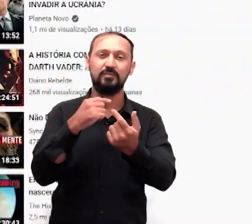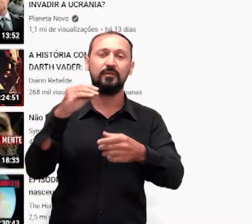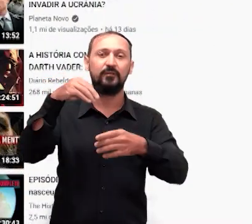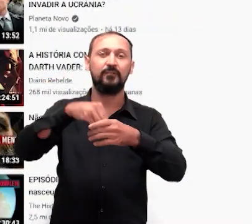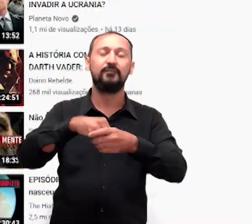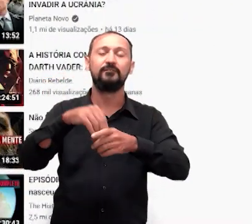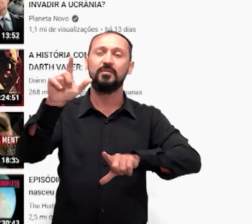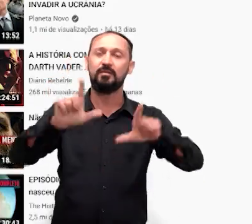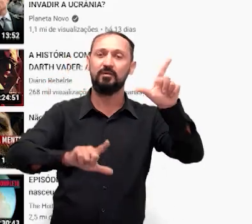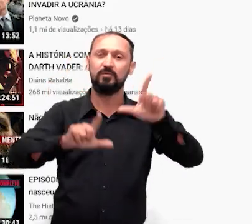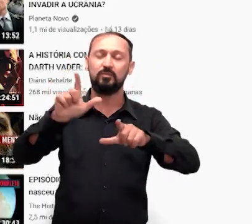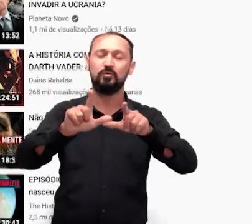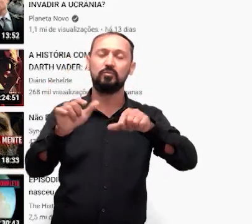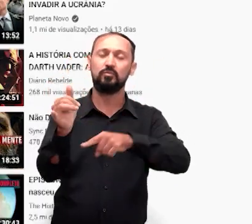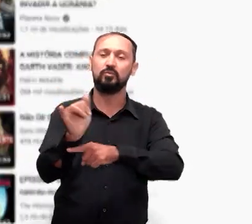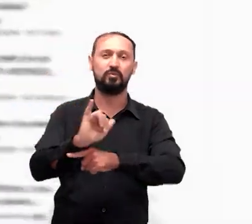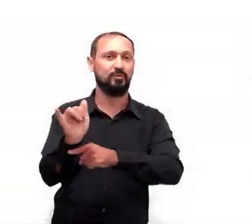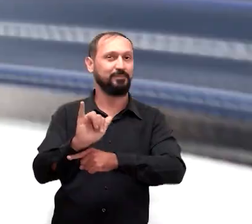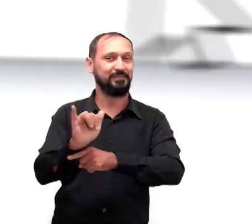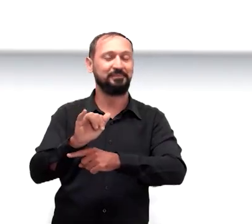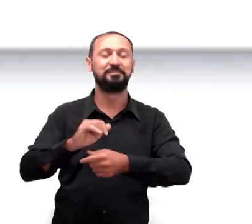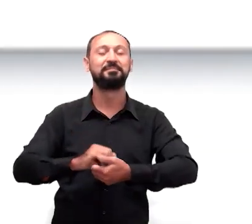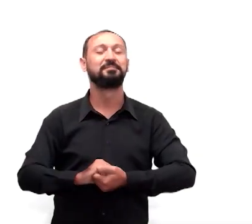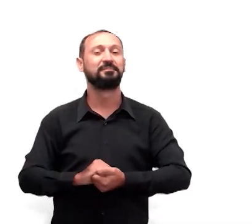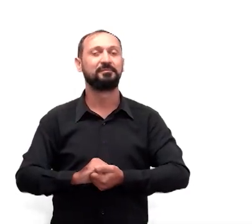você acompanha no canal da TV Alemes no YouTube.